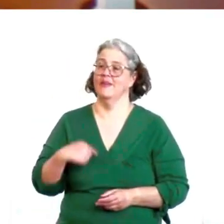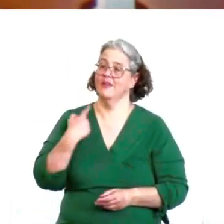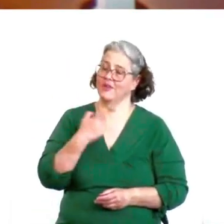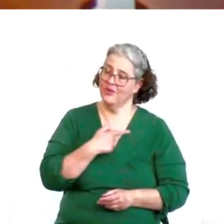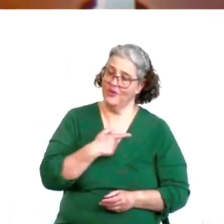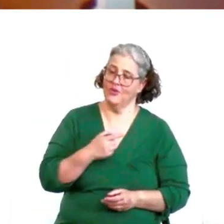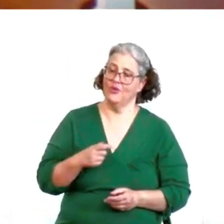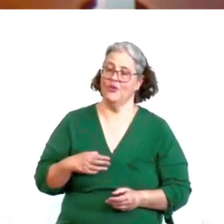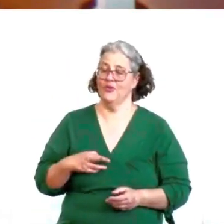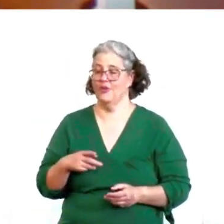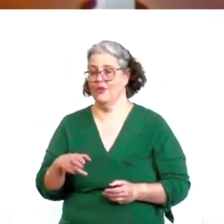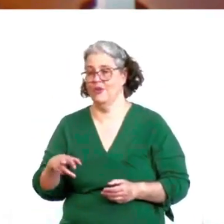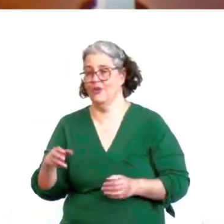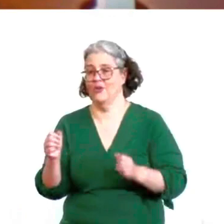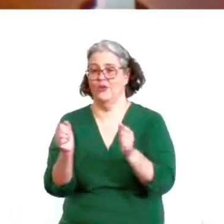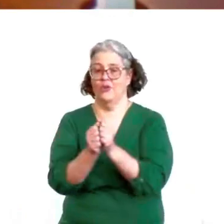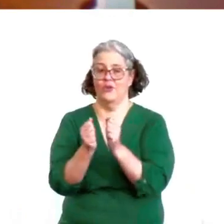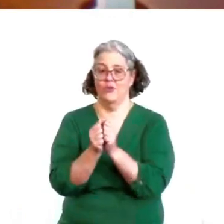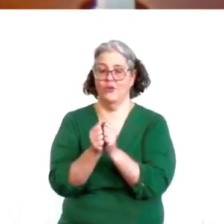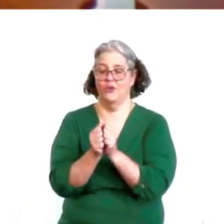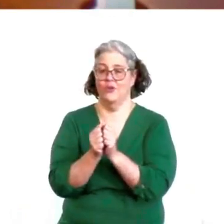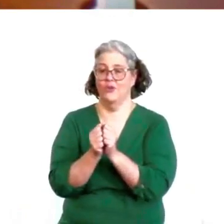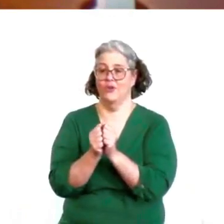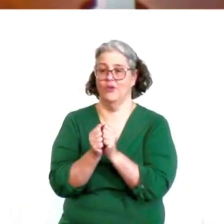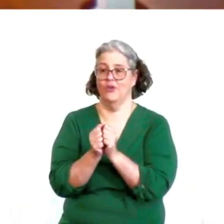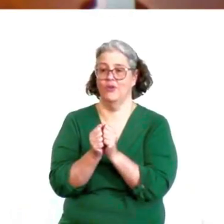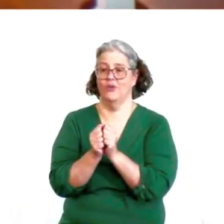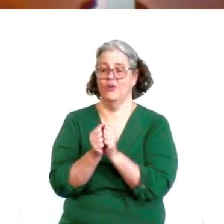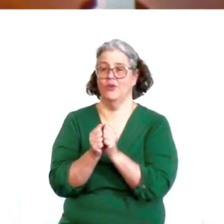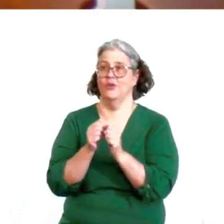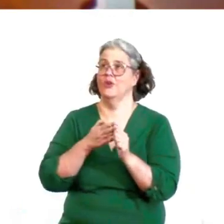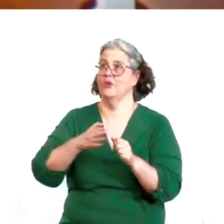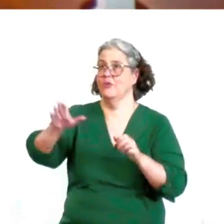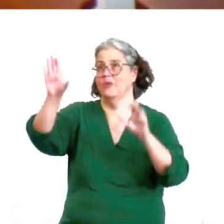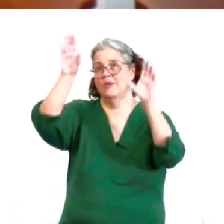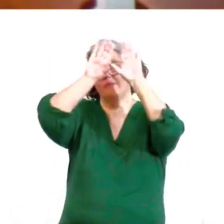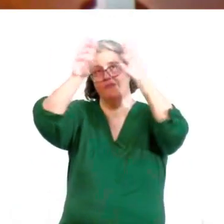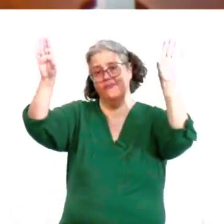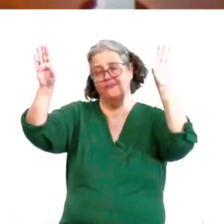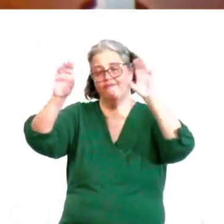caminharmos rumo à cidade celestial.